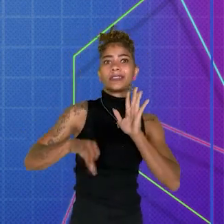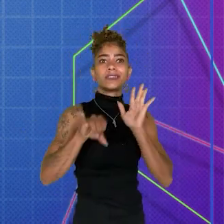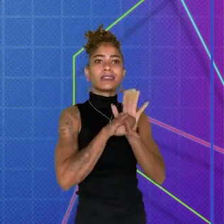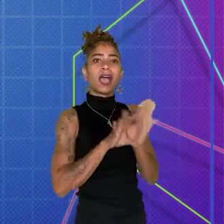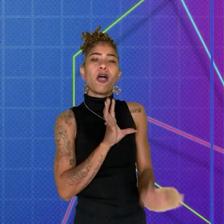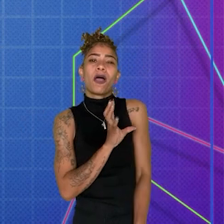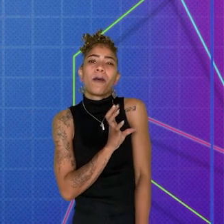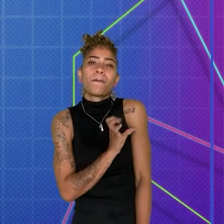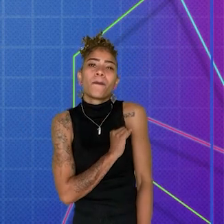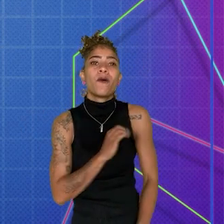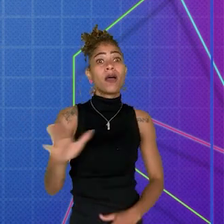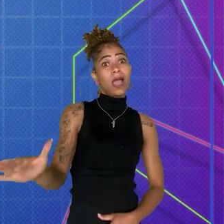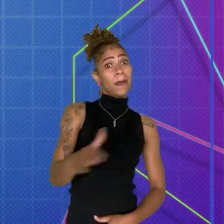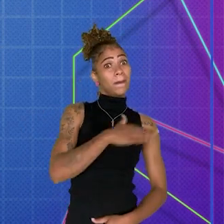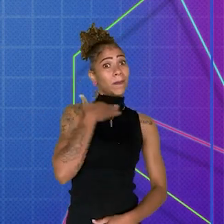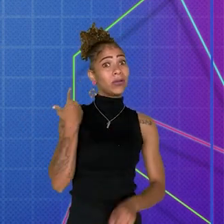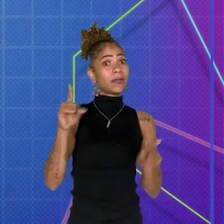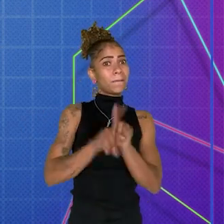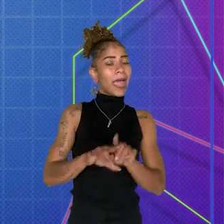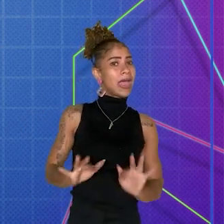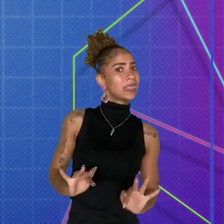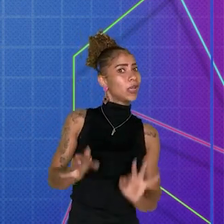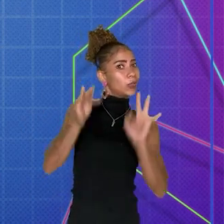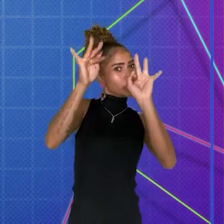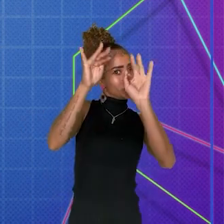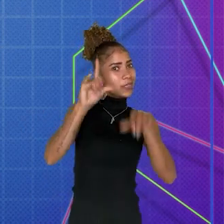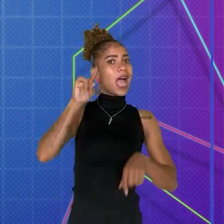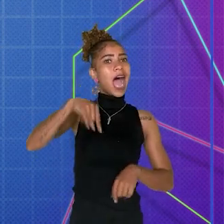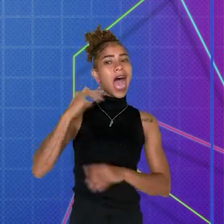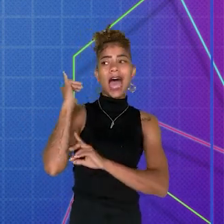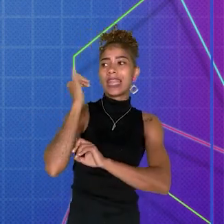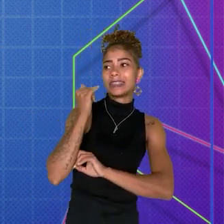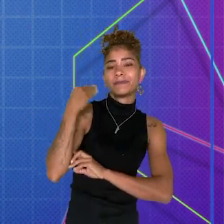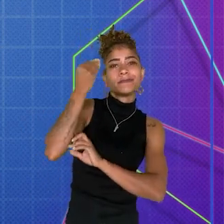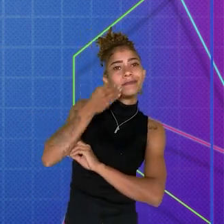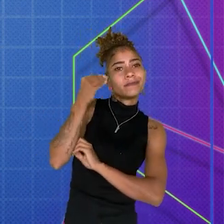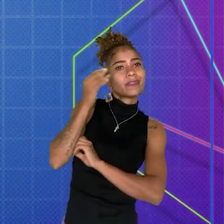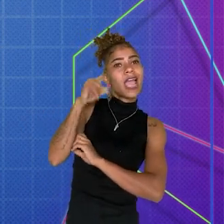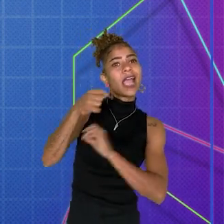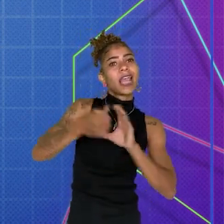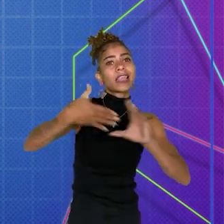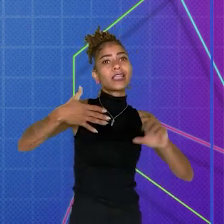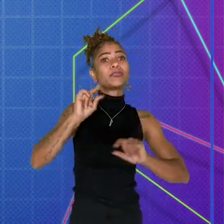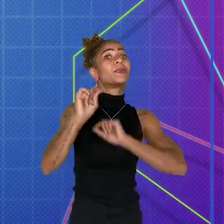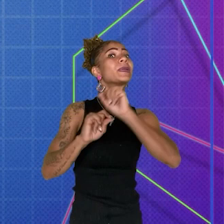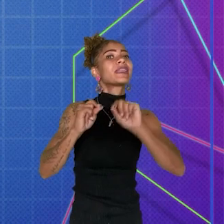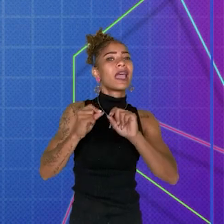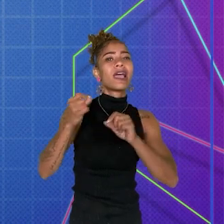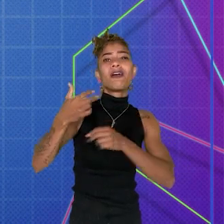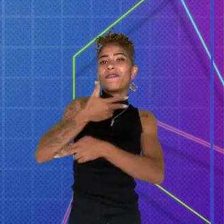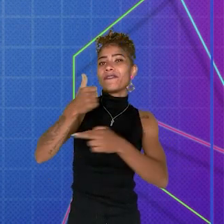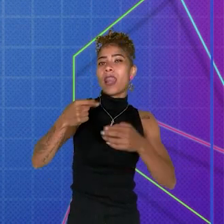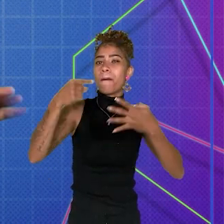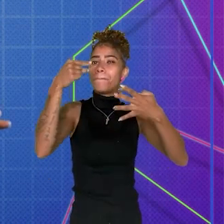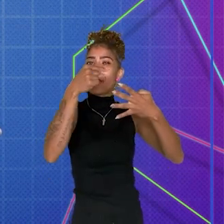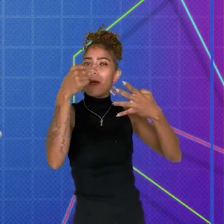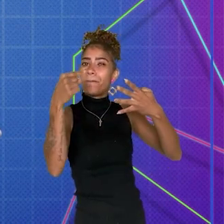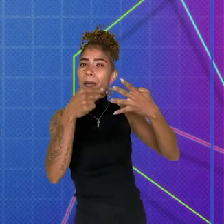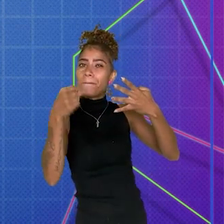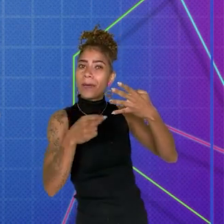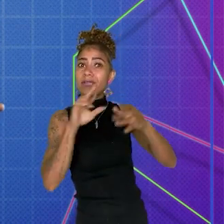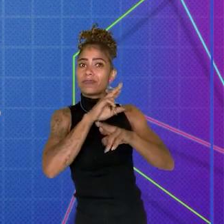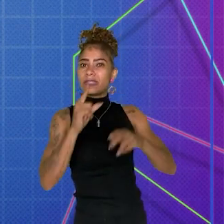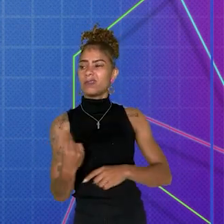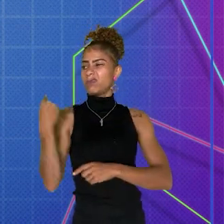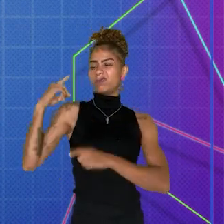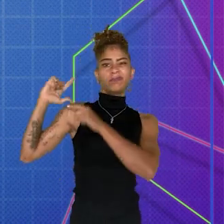como a identidade, o amor, a morte e a tecnologia. A narrativa experimental é caracterizada por uma série de elementos